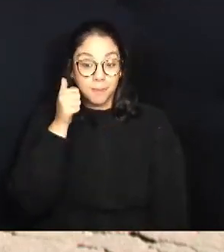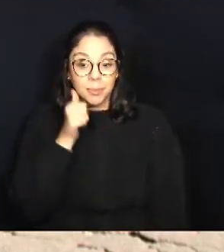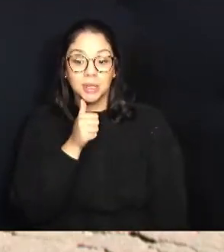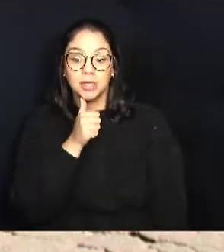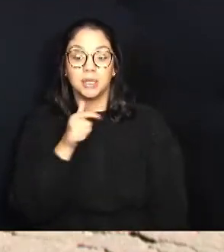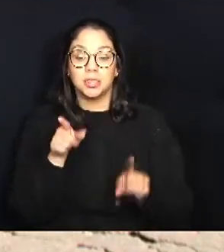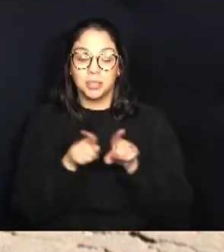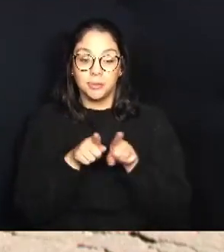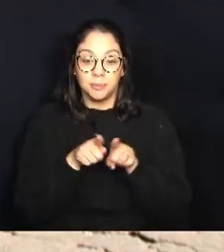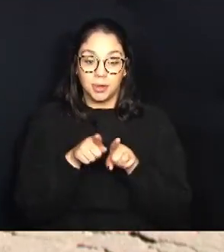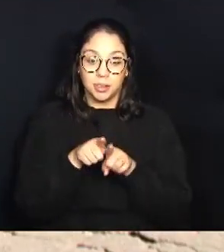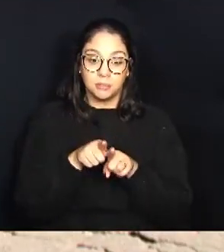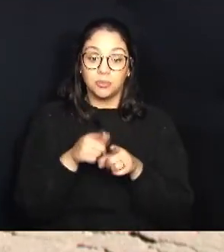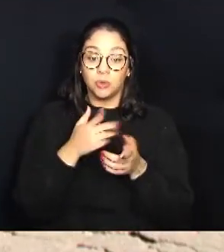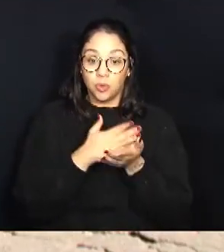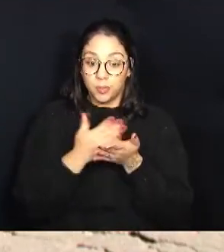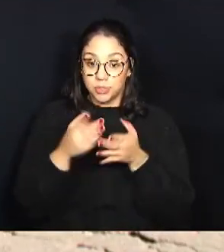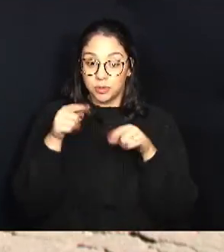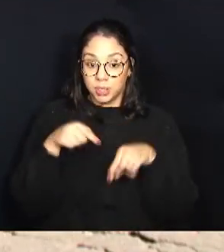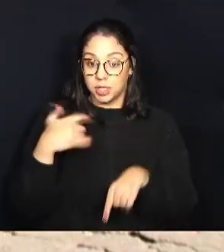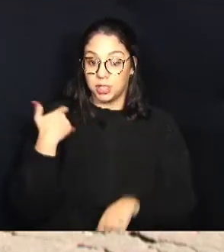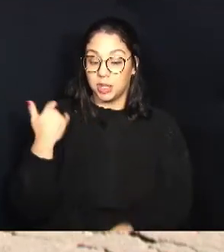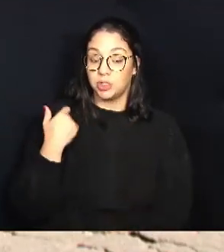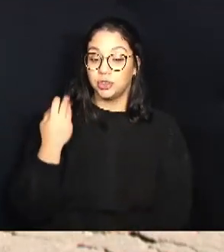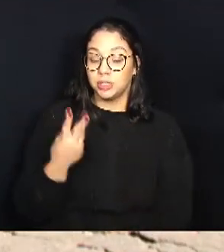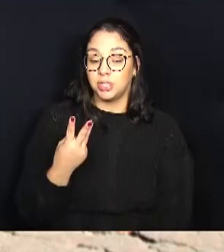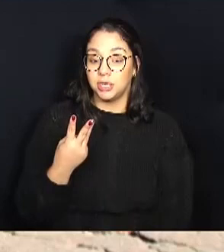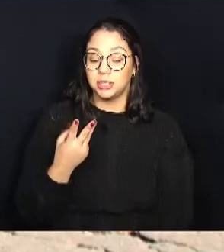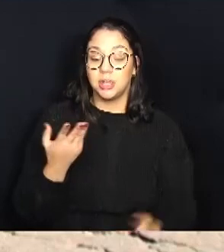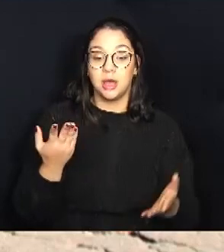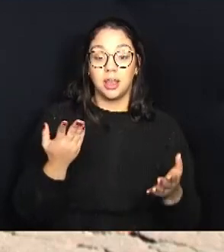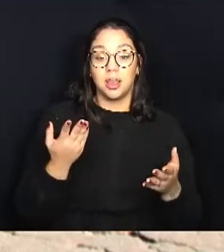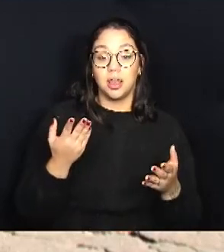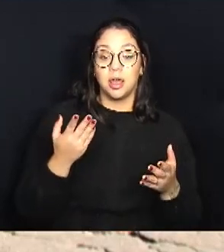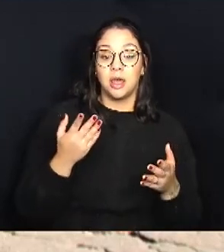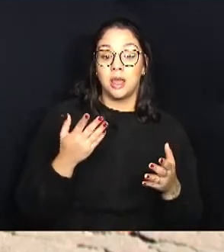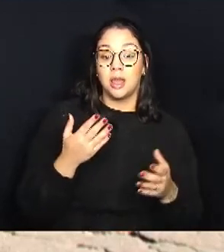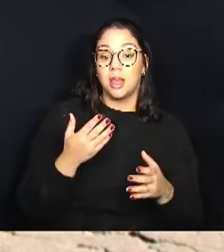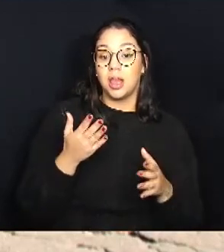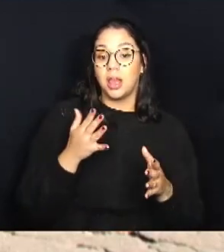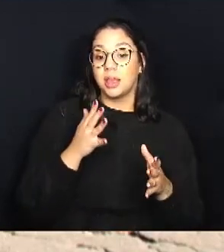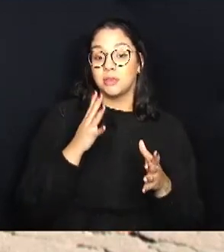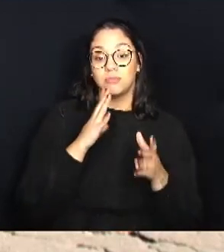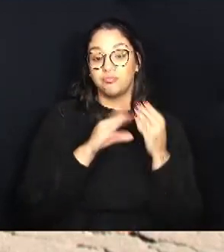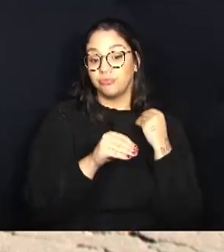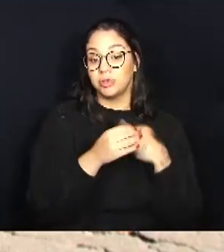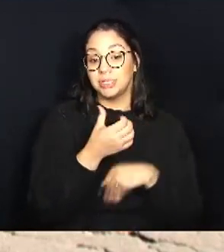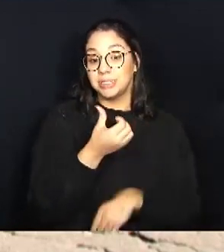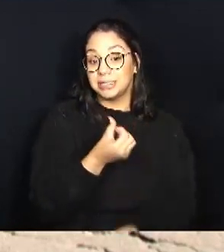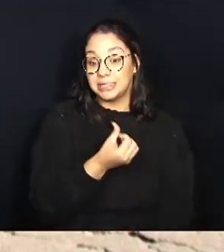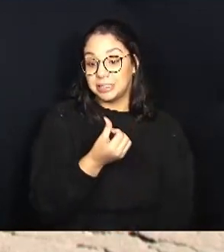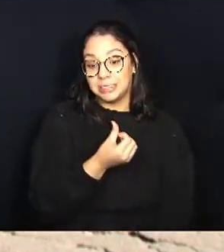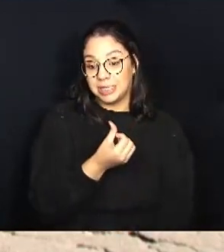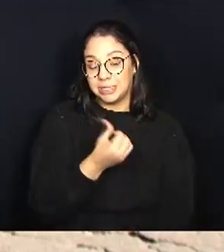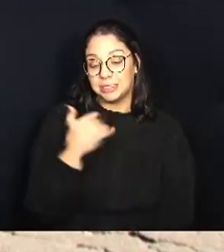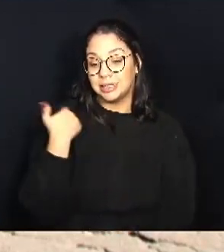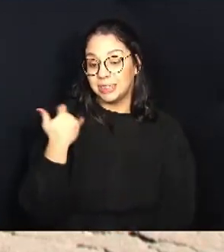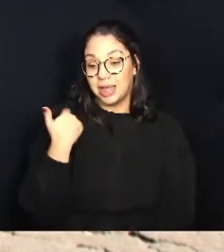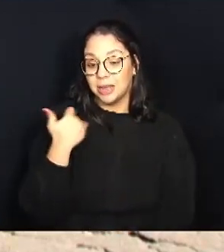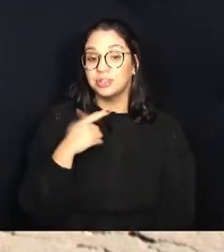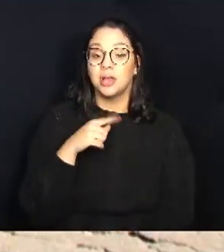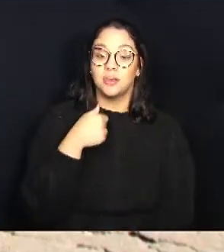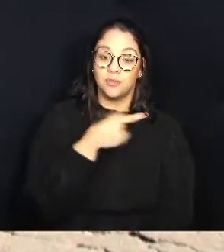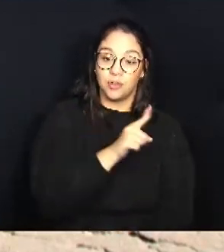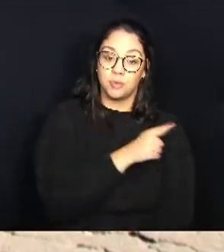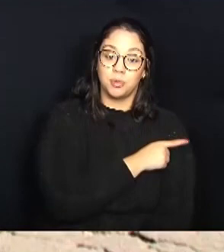Ela começou aqui com 3 anos, saiu daqui com 6 para ir para o 1º ano. E, nossa, é